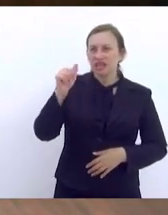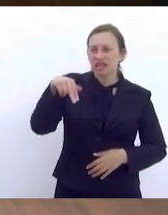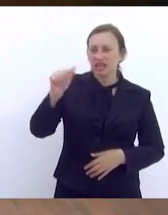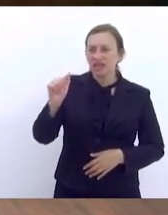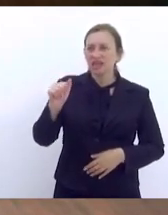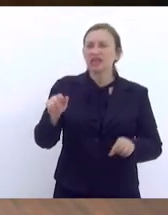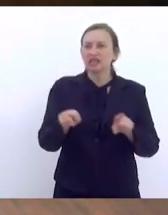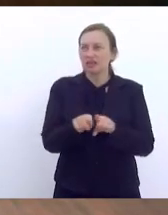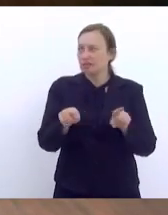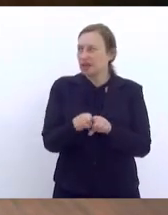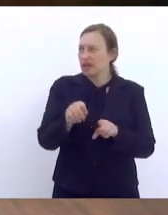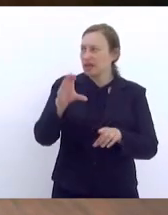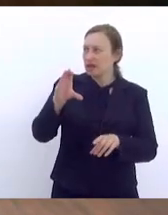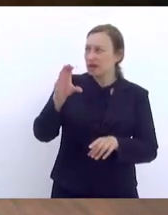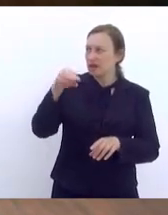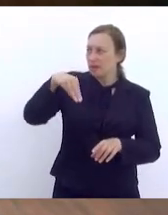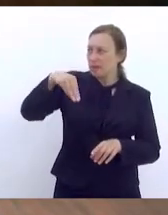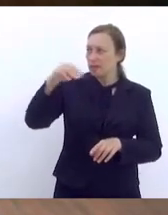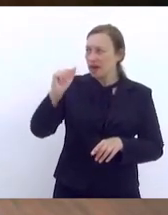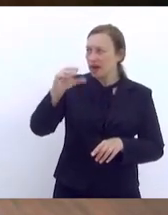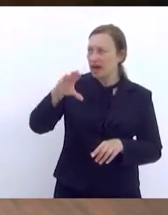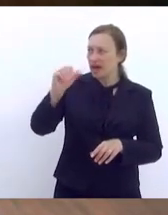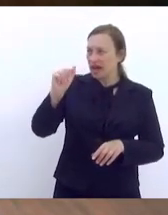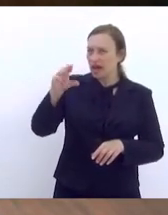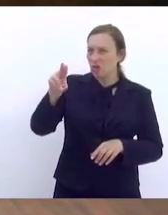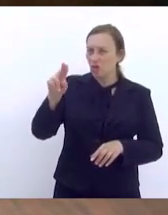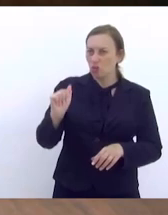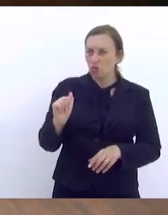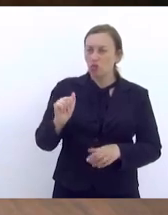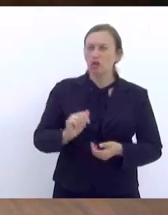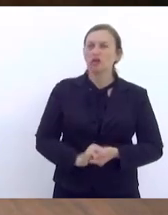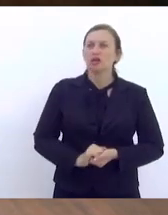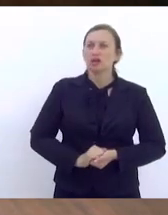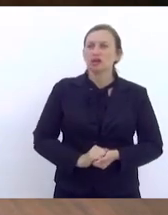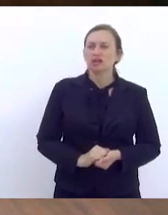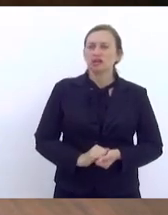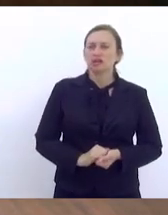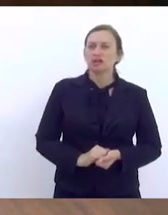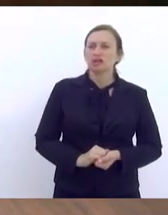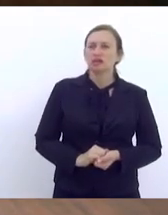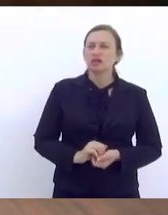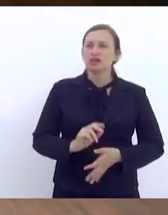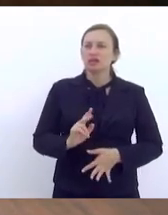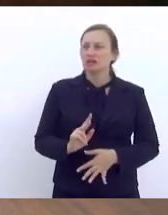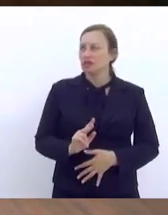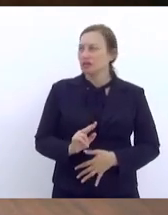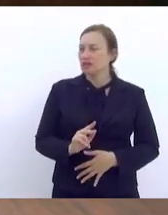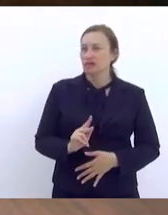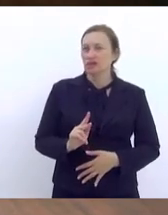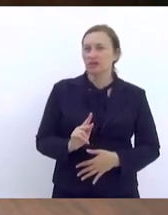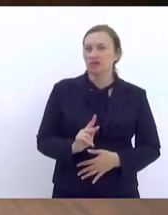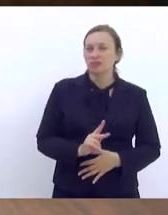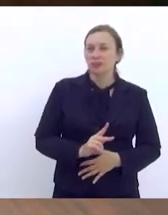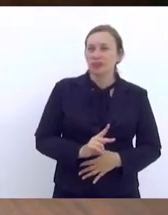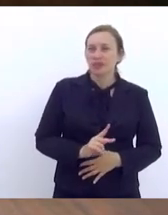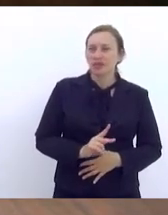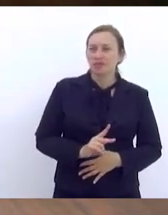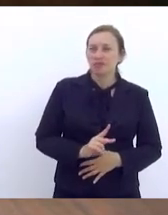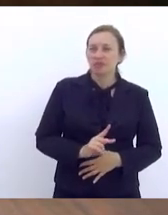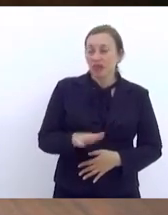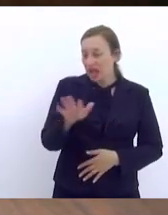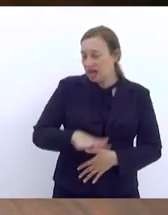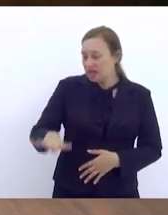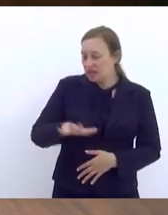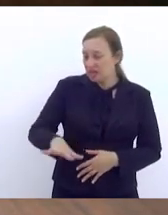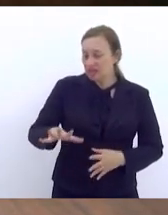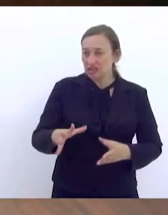escolherem eles queriam o dinheiro r$ 50 ou o presente claro que a criança escolhi o presente